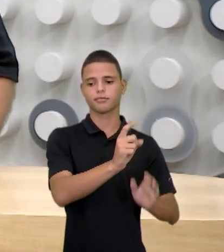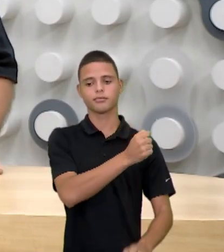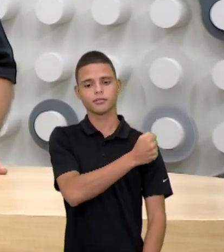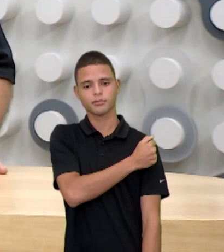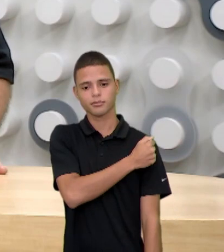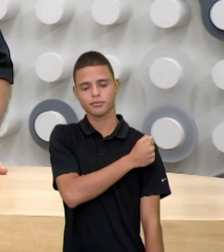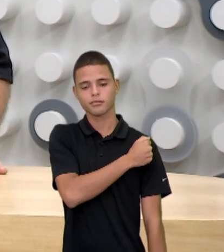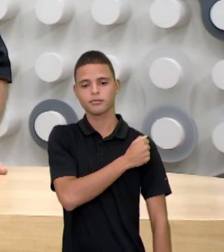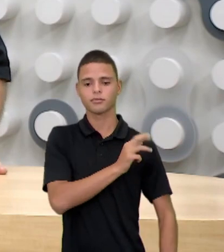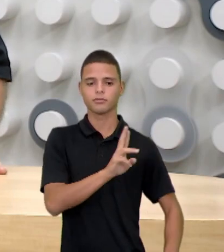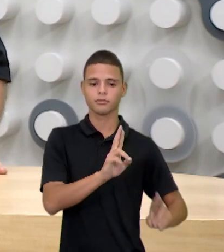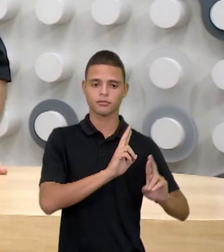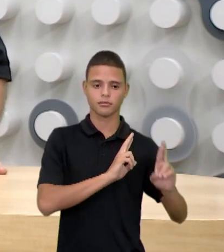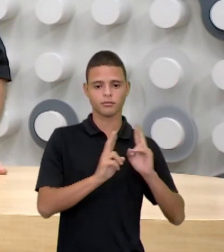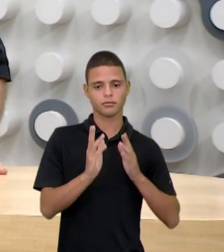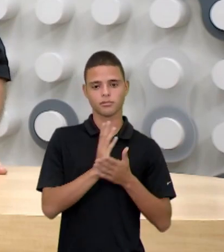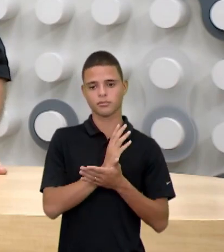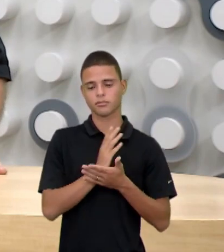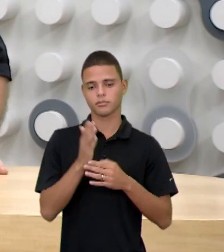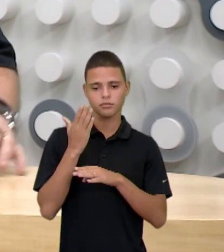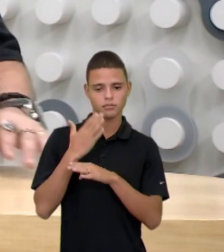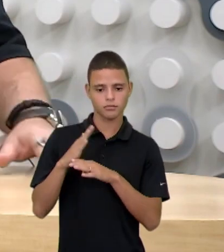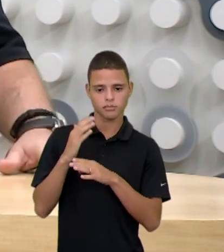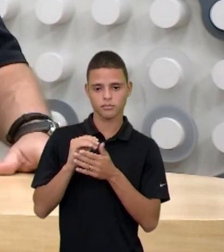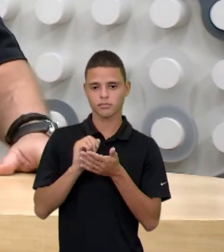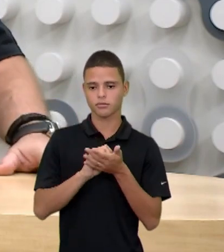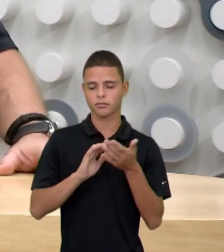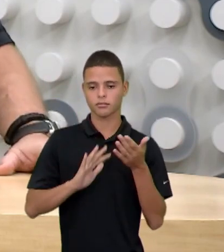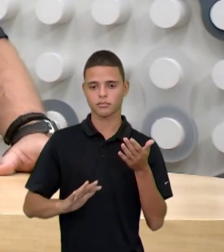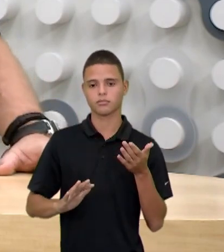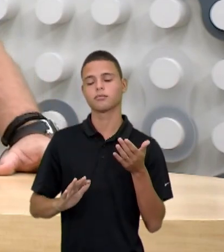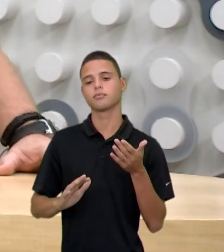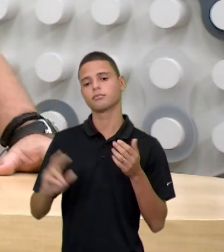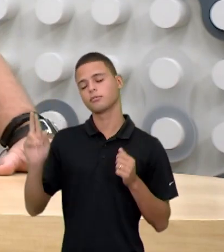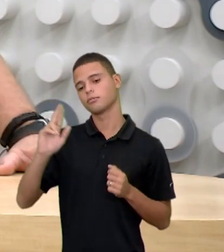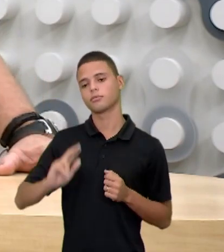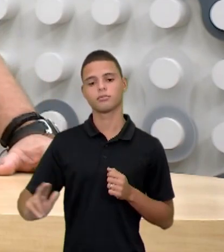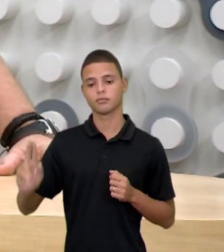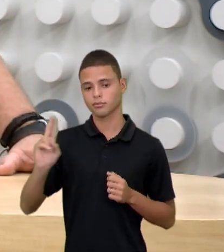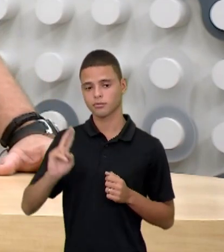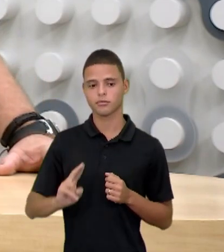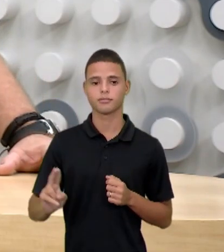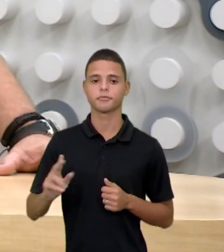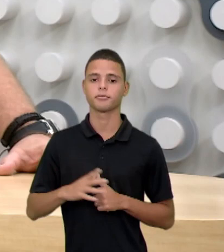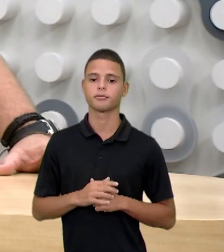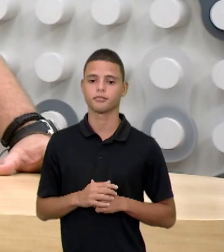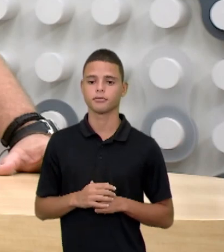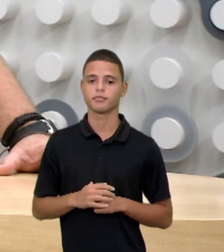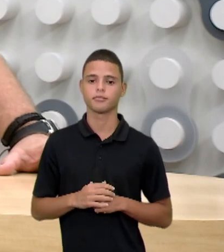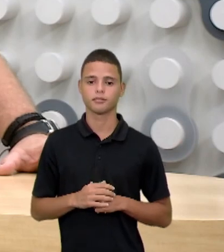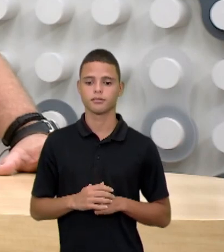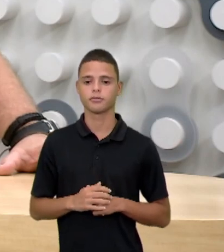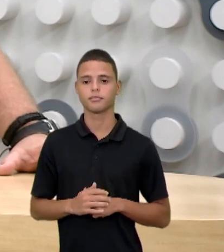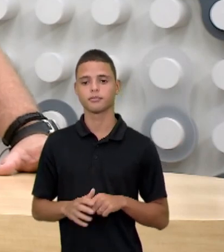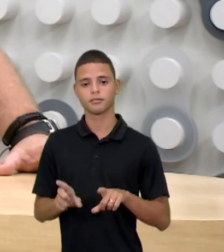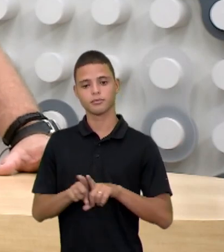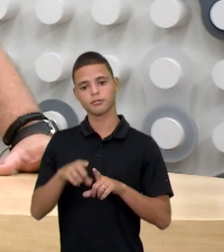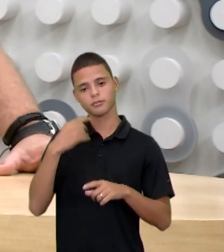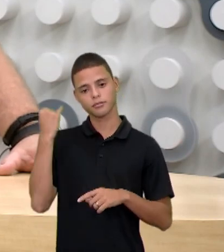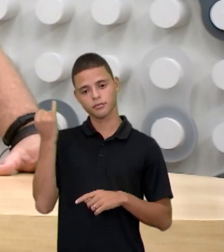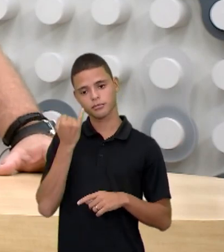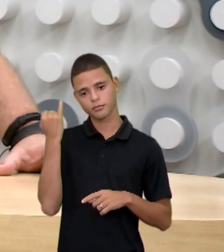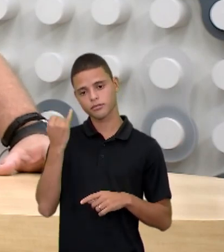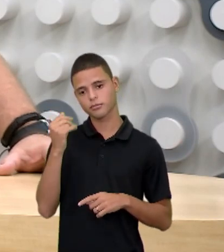em cima aí das tarefas aplicadas, das atividades aplicadas, né, a menção aí da importância